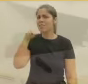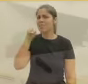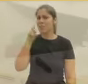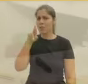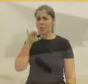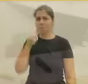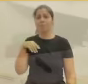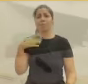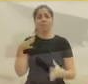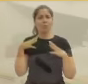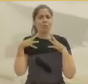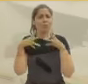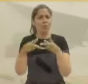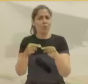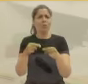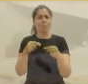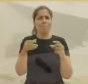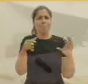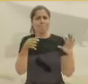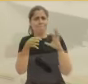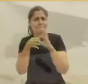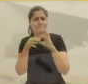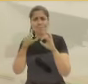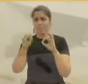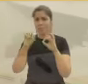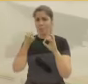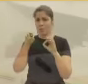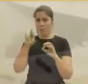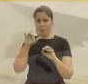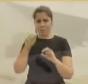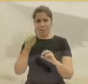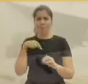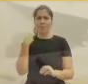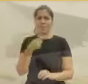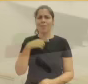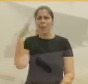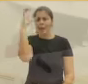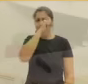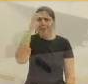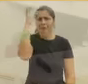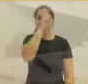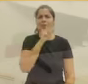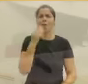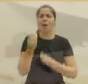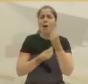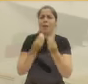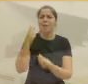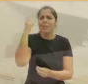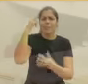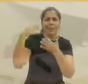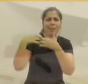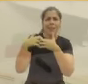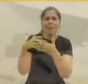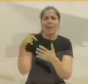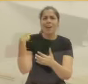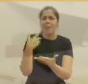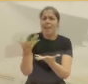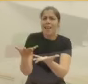sensório? Seriam todas as entradas sensoriais. Como é que a gente aprende? Como é que o cérebro da gente recebe informações?